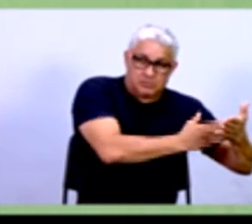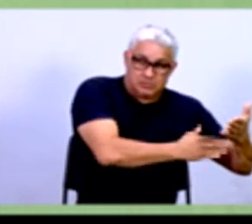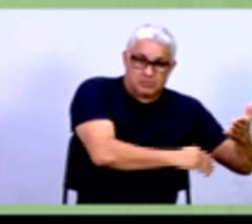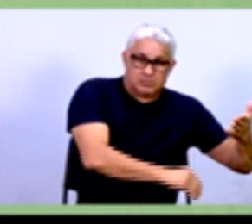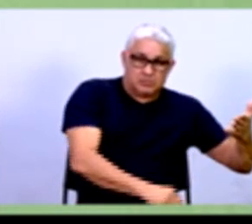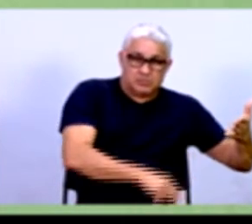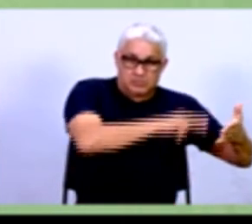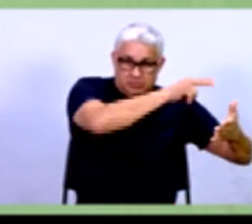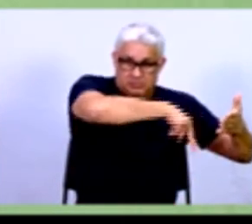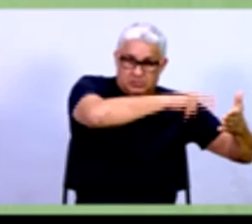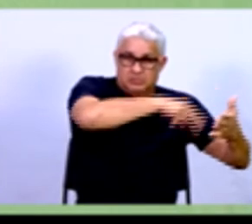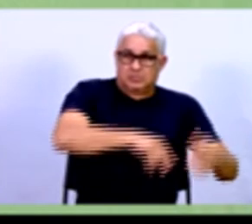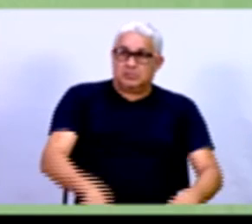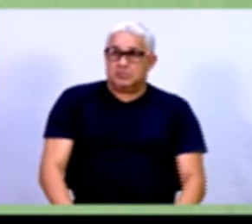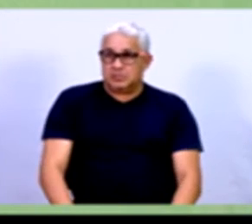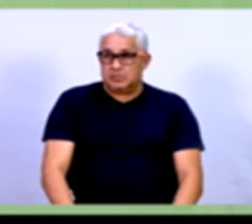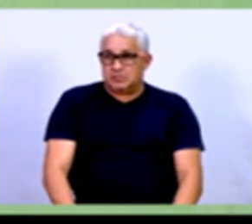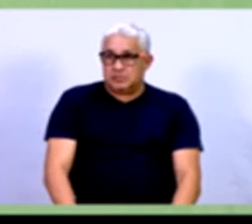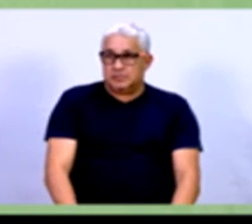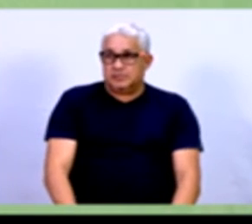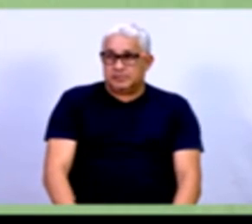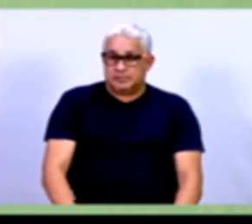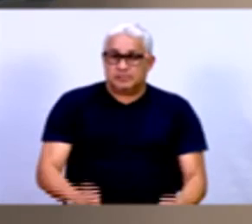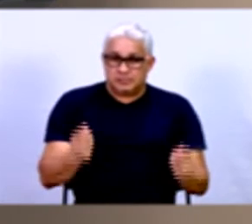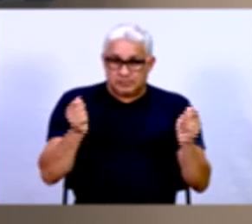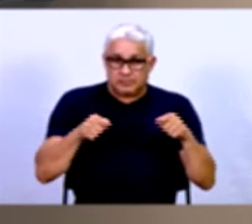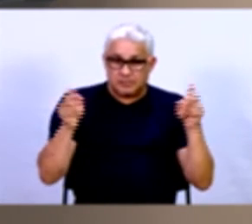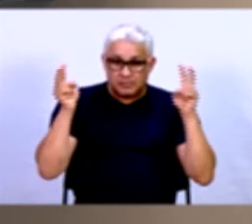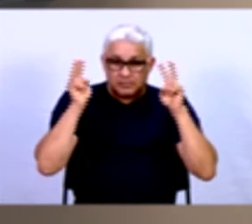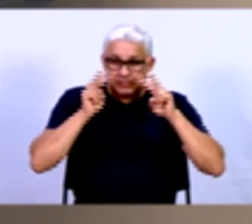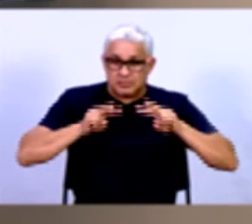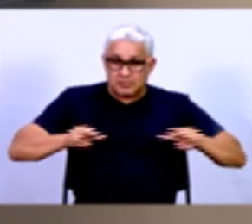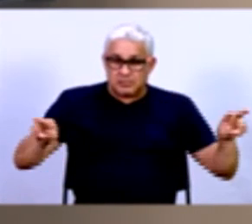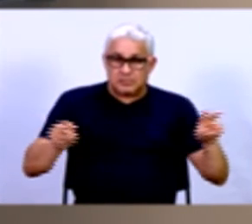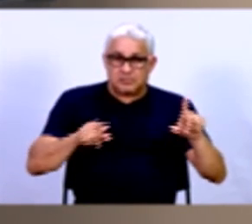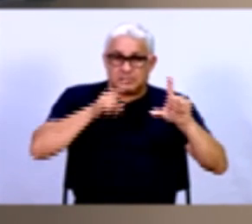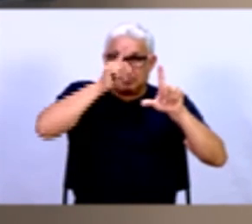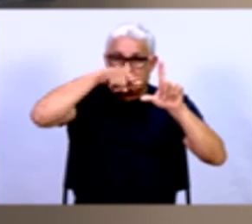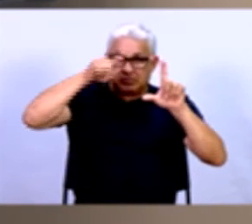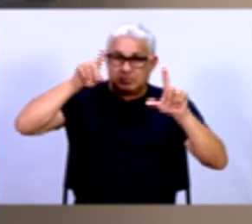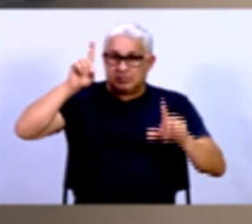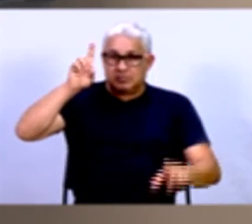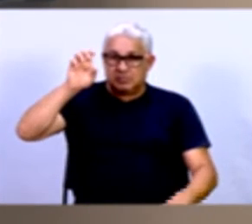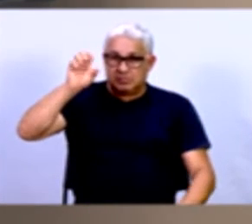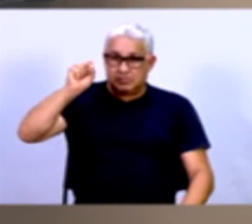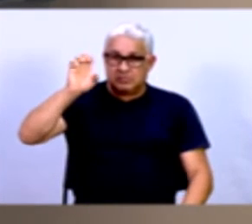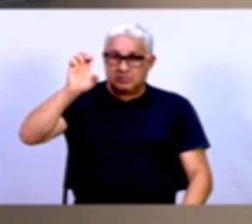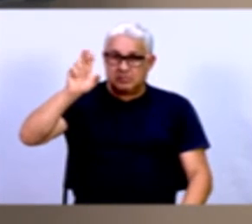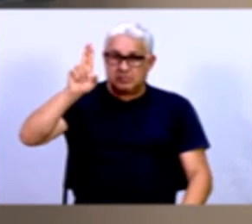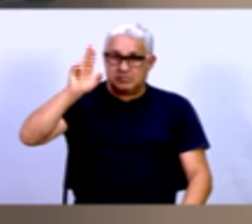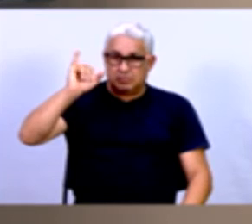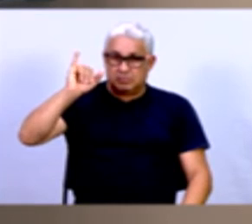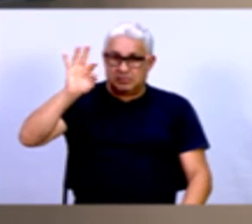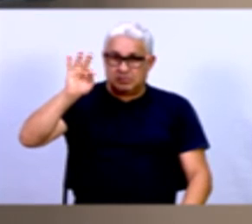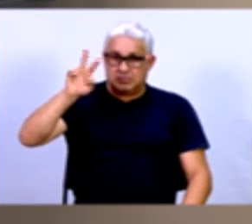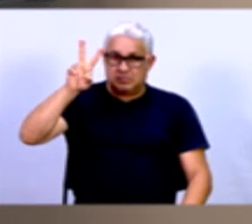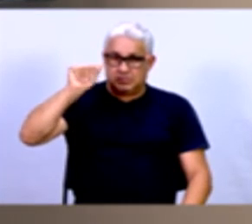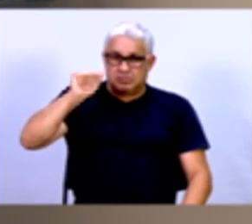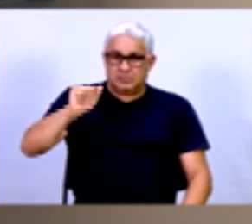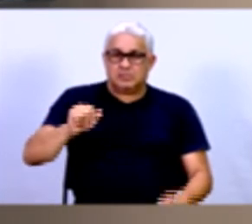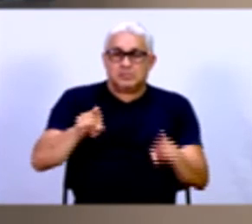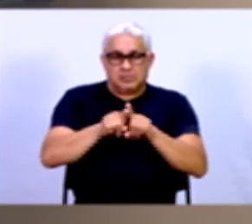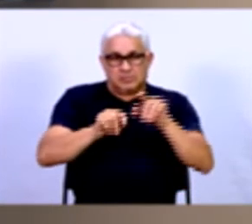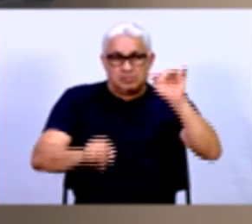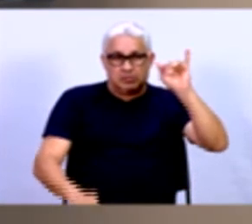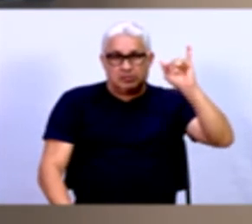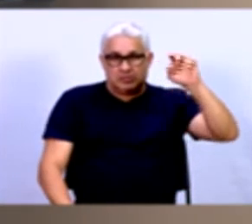aqui a gente vai conseguir enxergar muito bem o que é estatística descritiva e o que é estatística inferencial, dentro